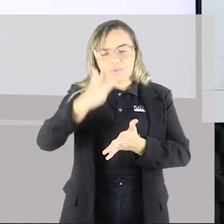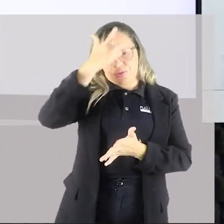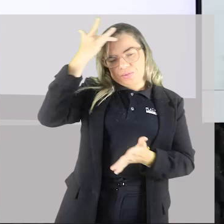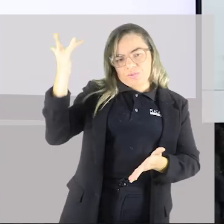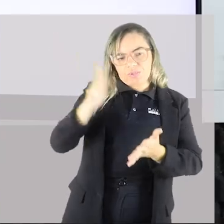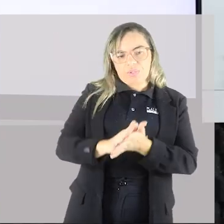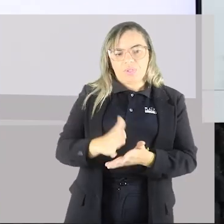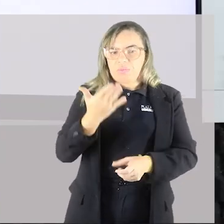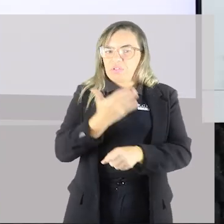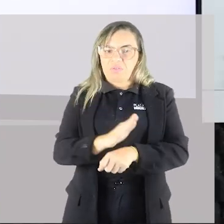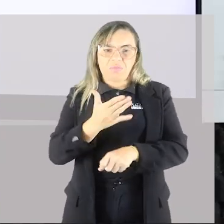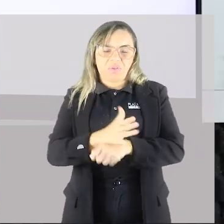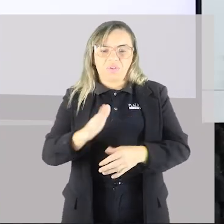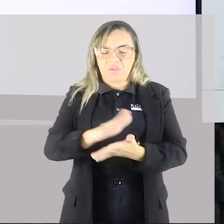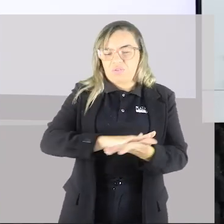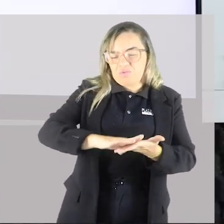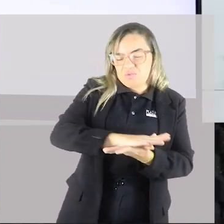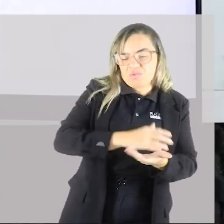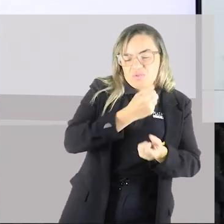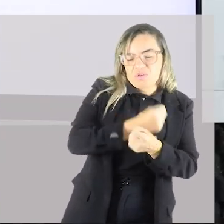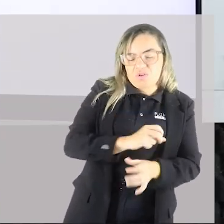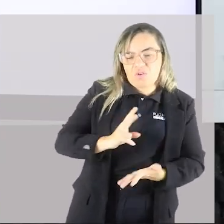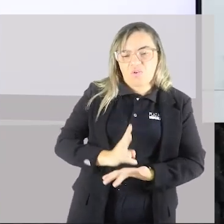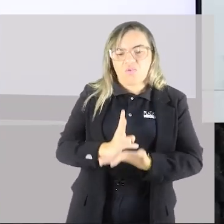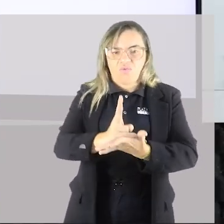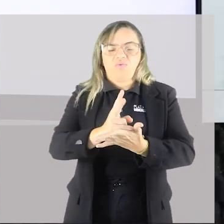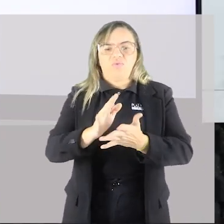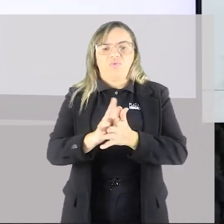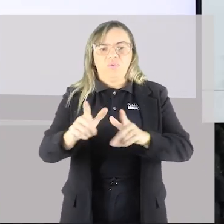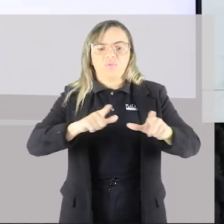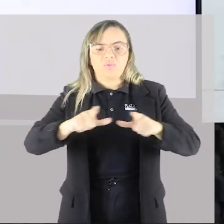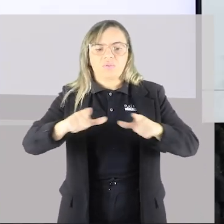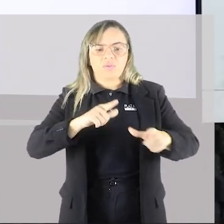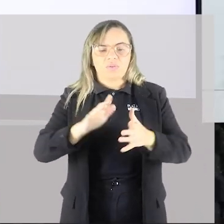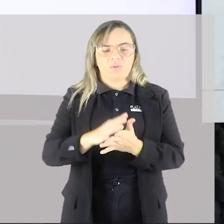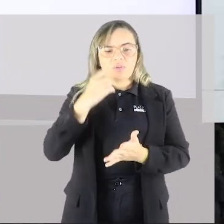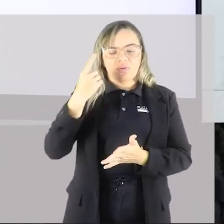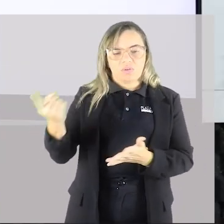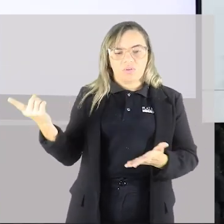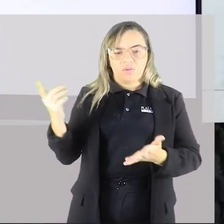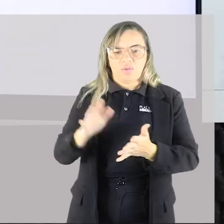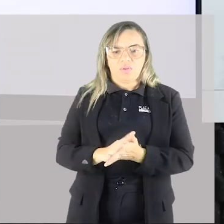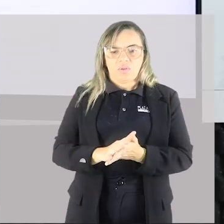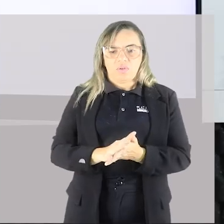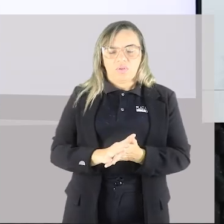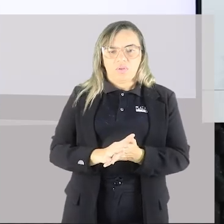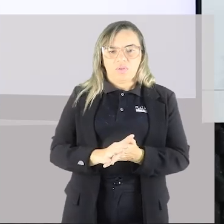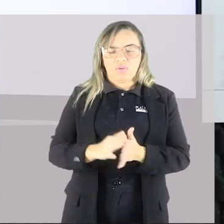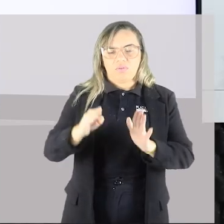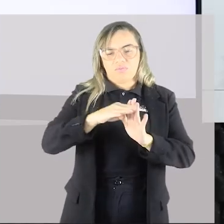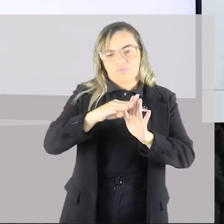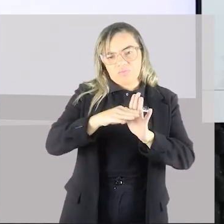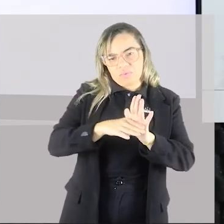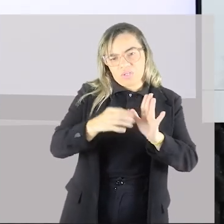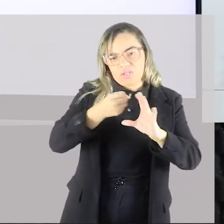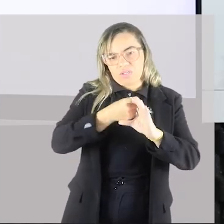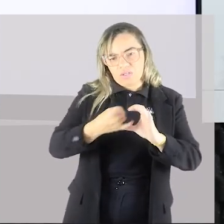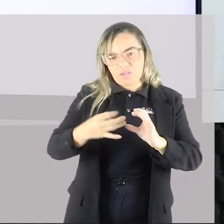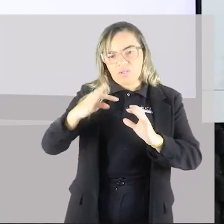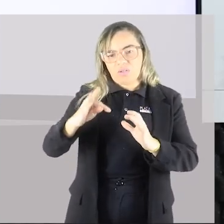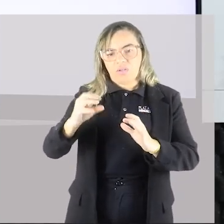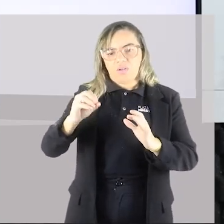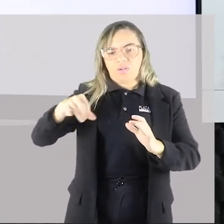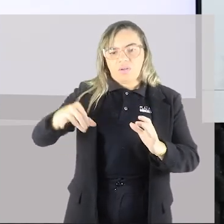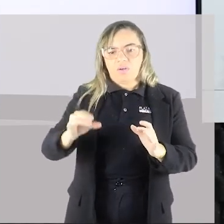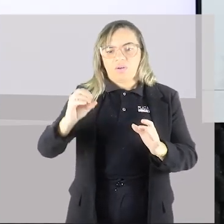Em praticamente nada, a exploração continua, tá? Reeditada pelo toyotismo. Mas olha